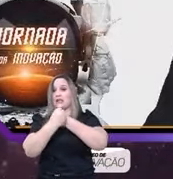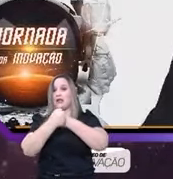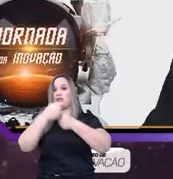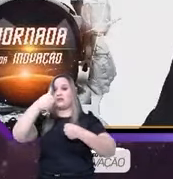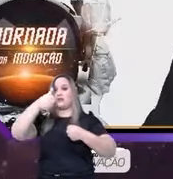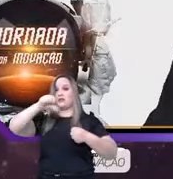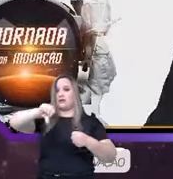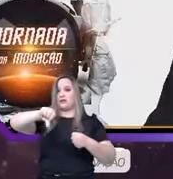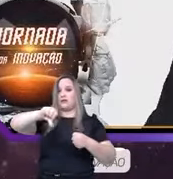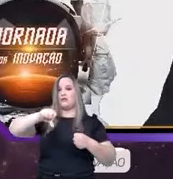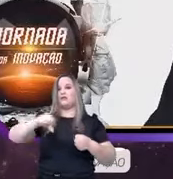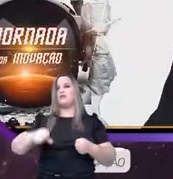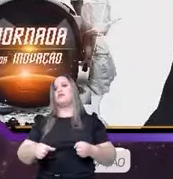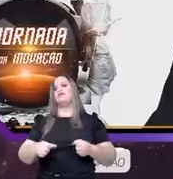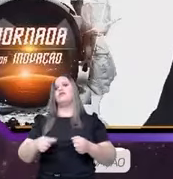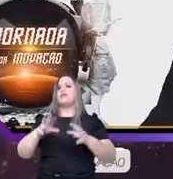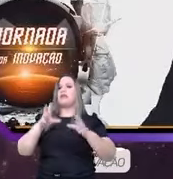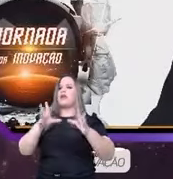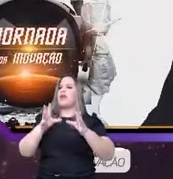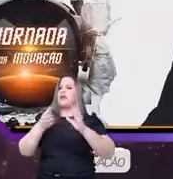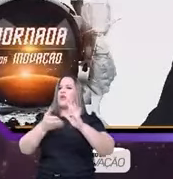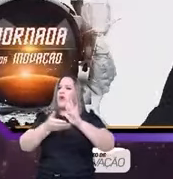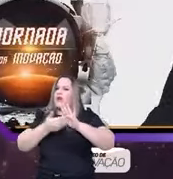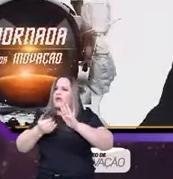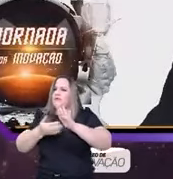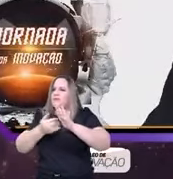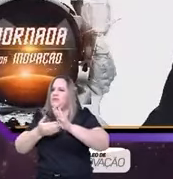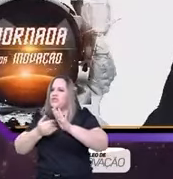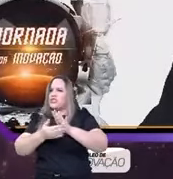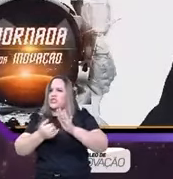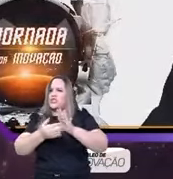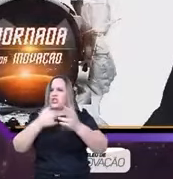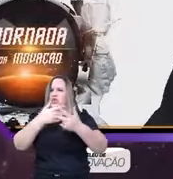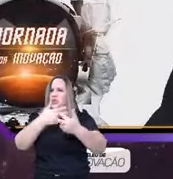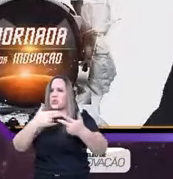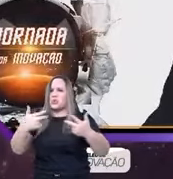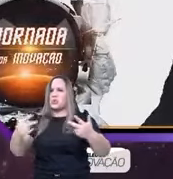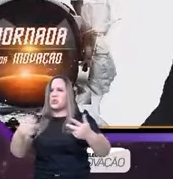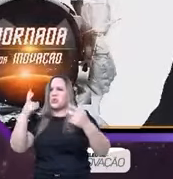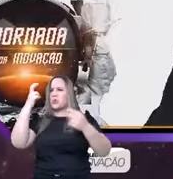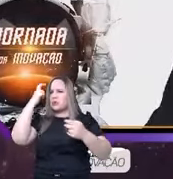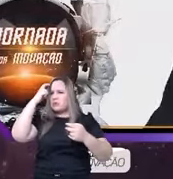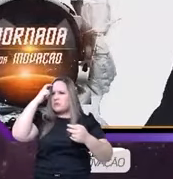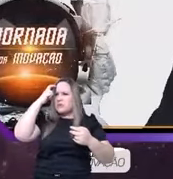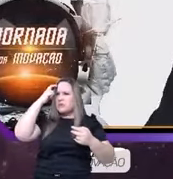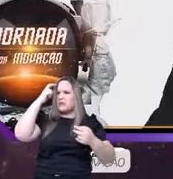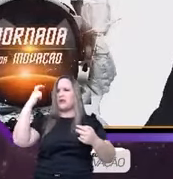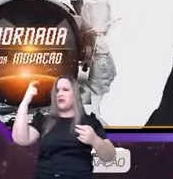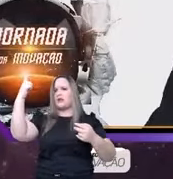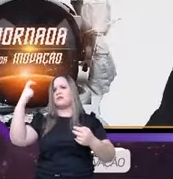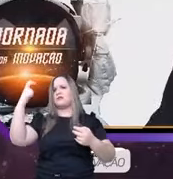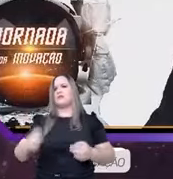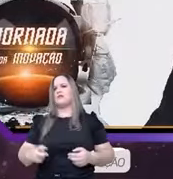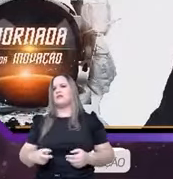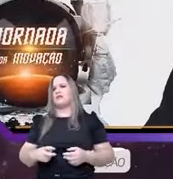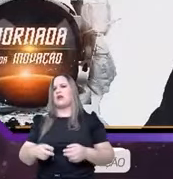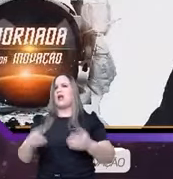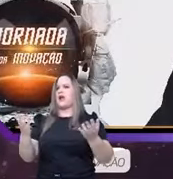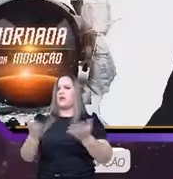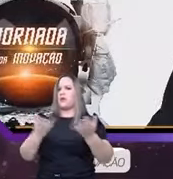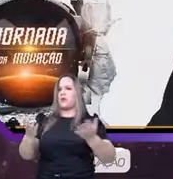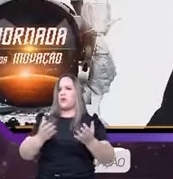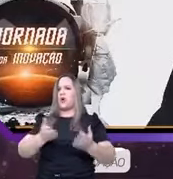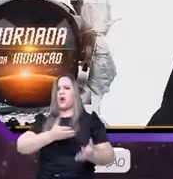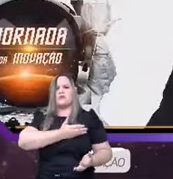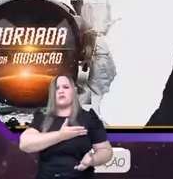na veia. Abstração na aplicação, adequatio intellectum et rei. Agora é a paixão pelo high-tech e